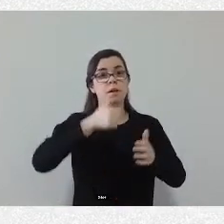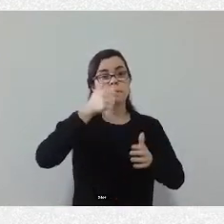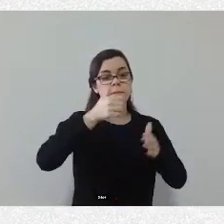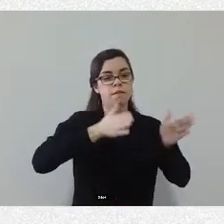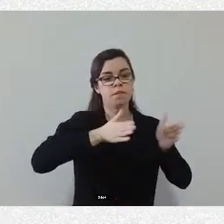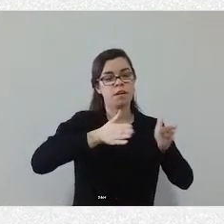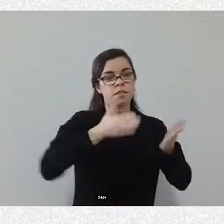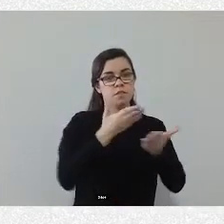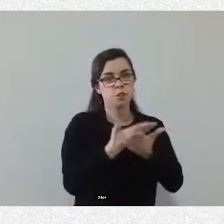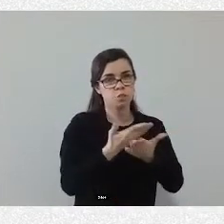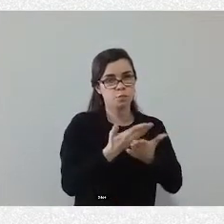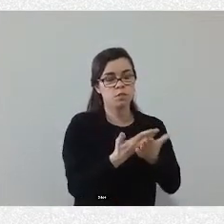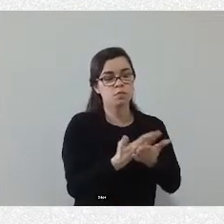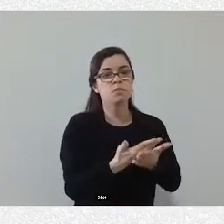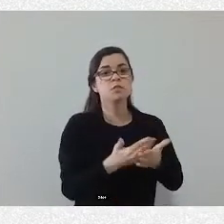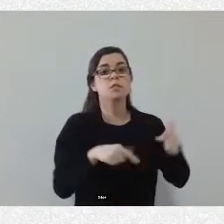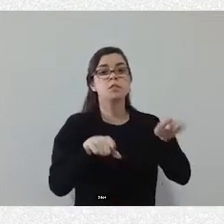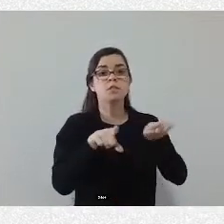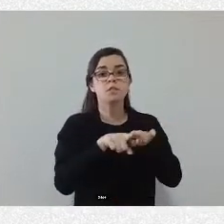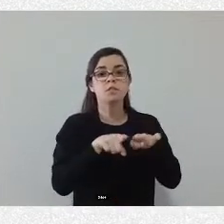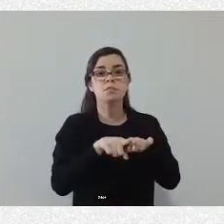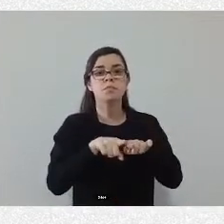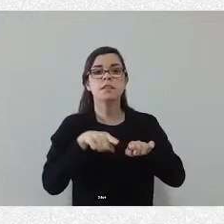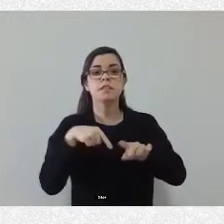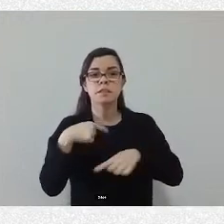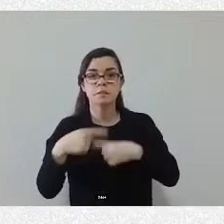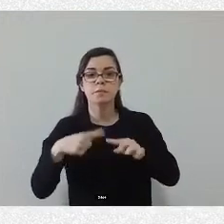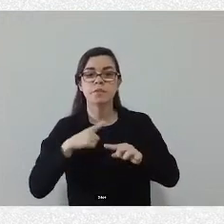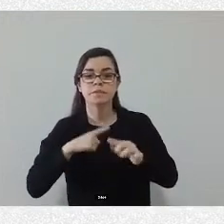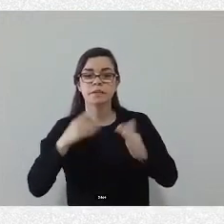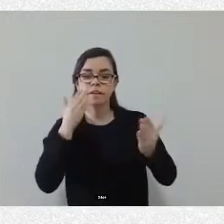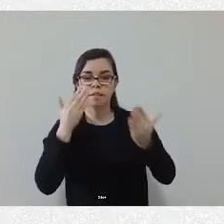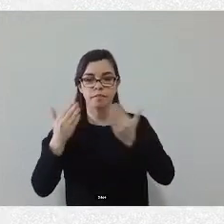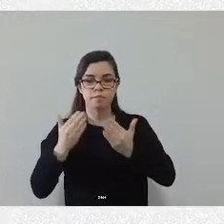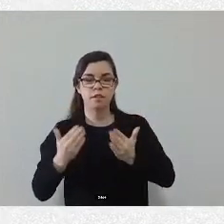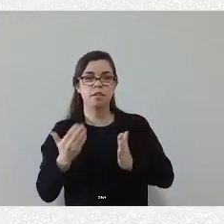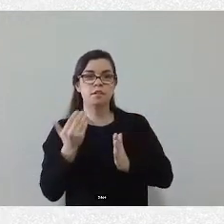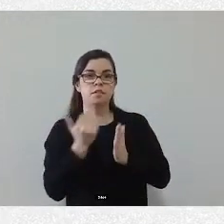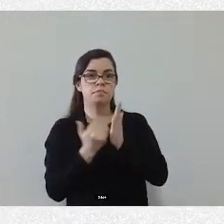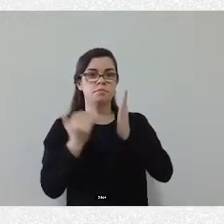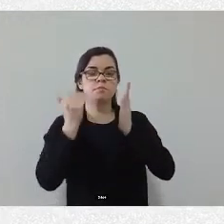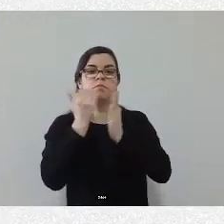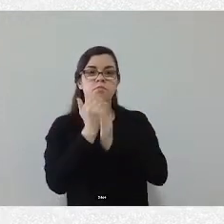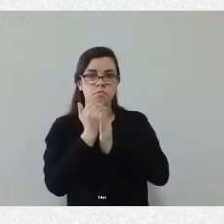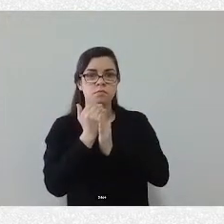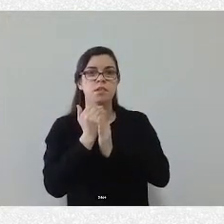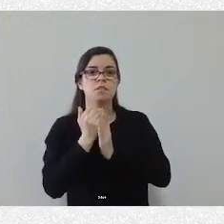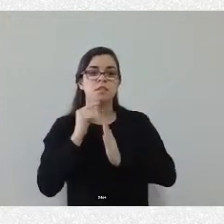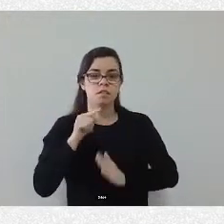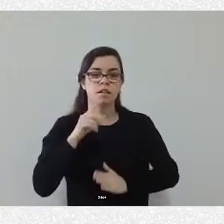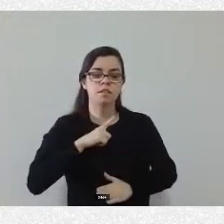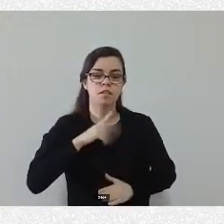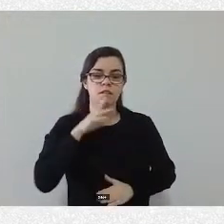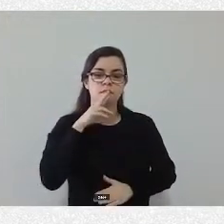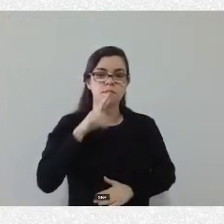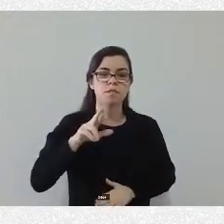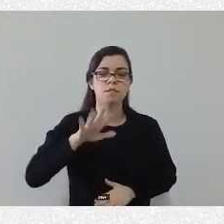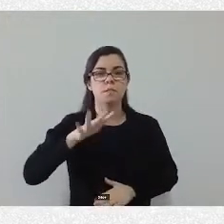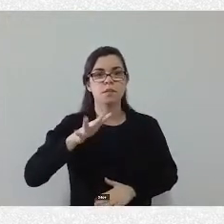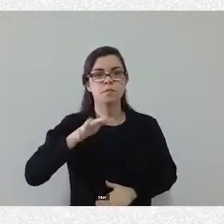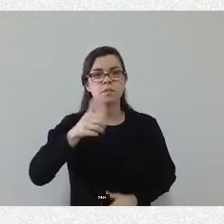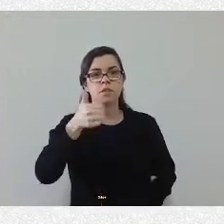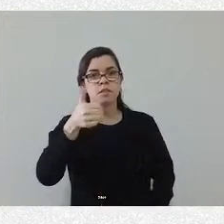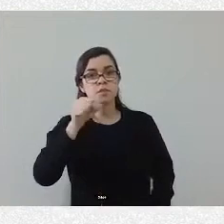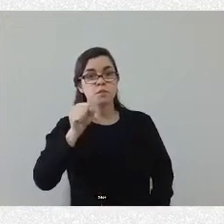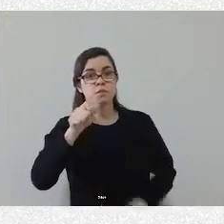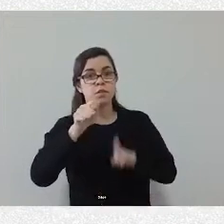preliminar, e também as análises secundárias aí do estudo, elas vão, né, ter um resultado e por volta aí de 18 meses após o início do